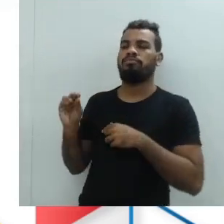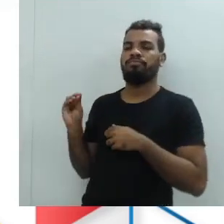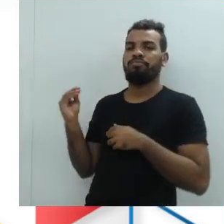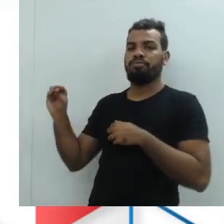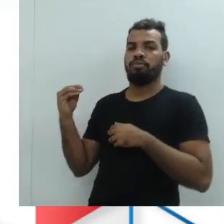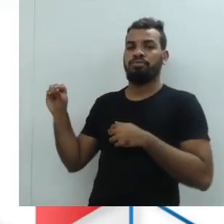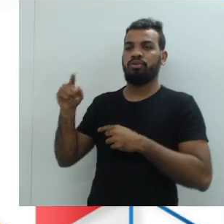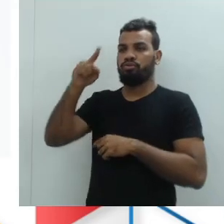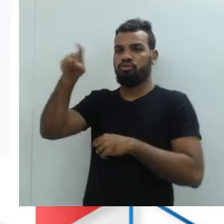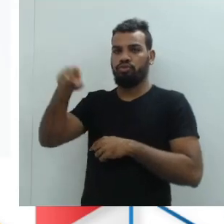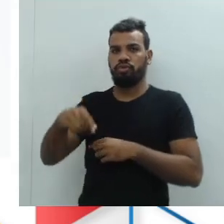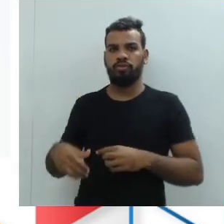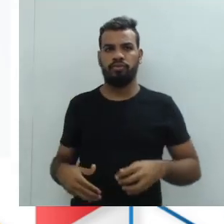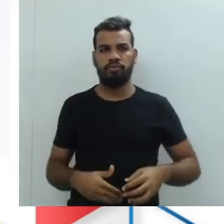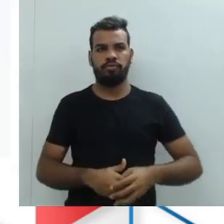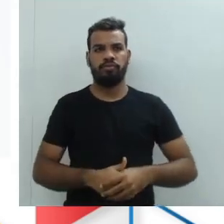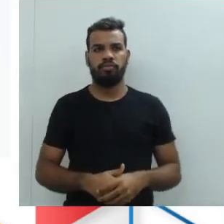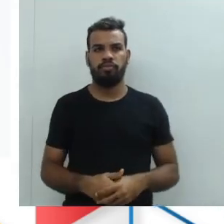no caderno.